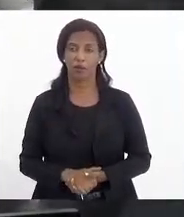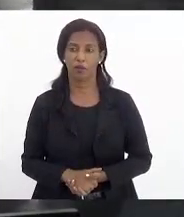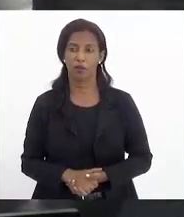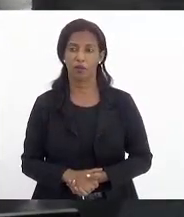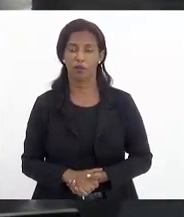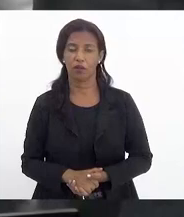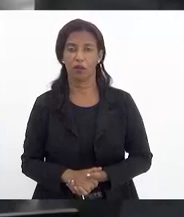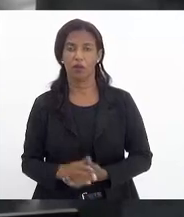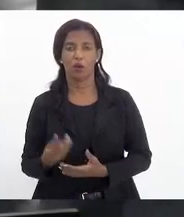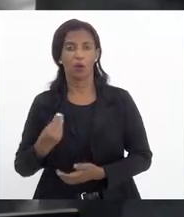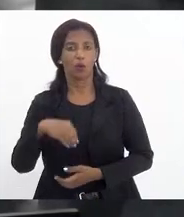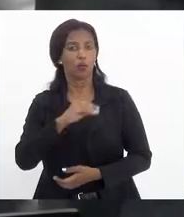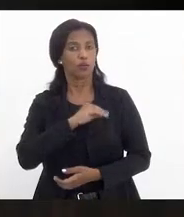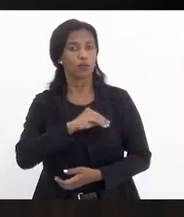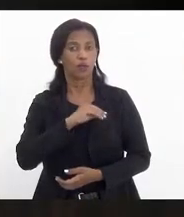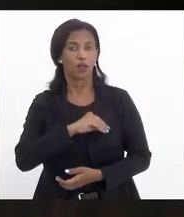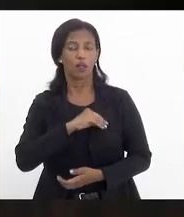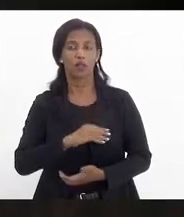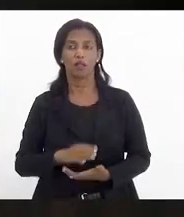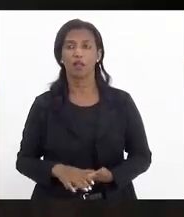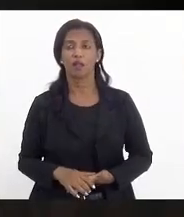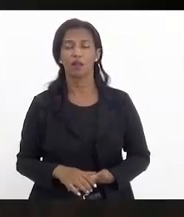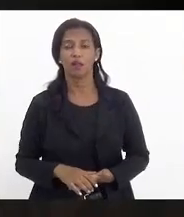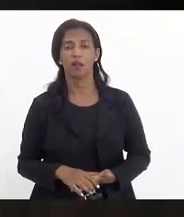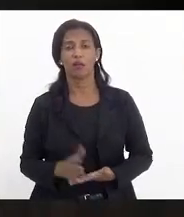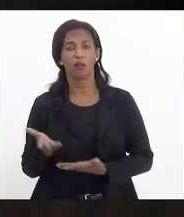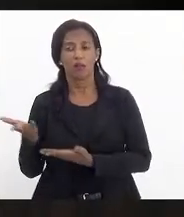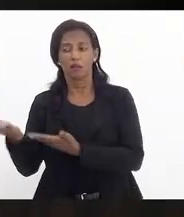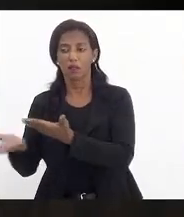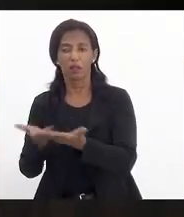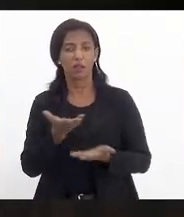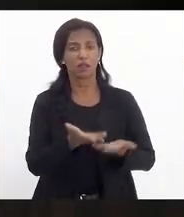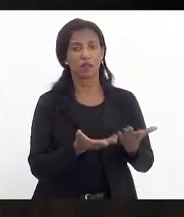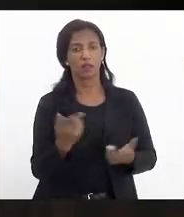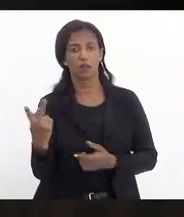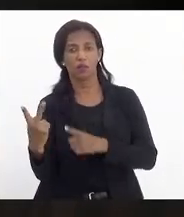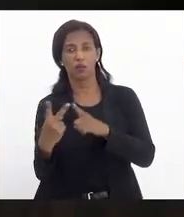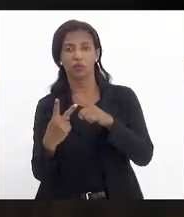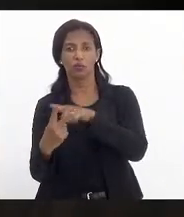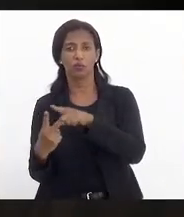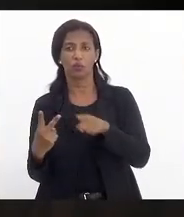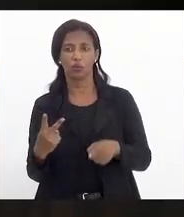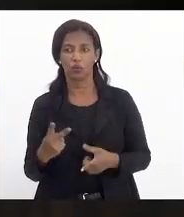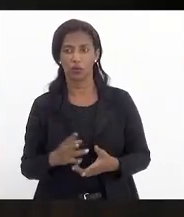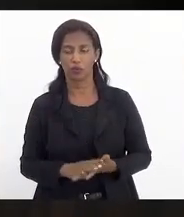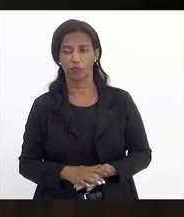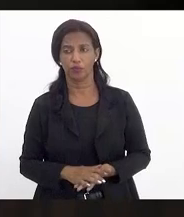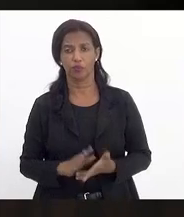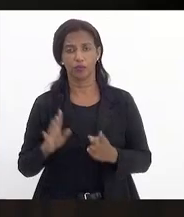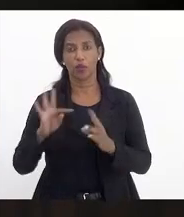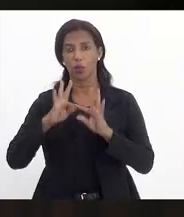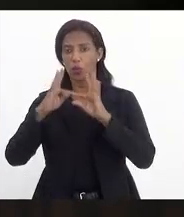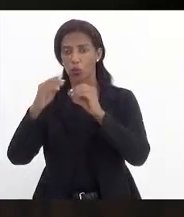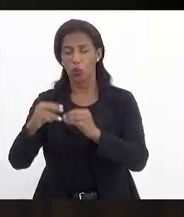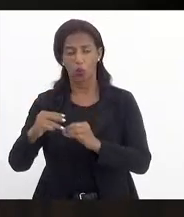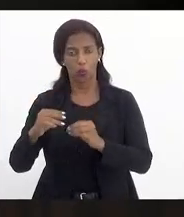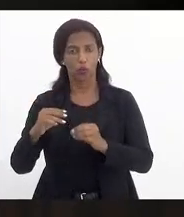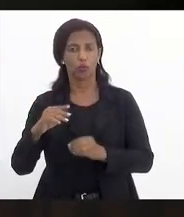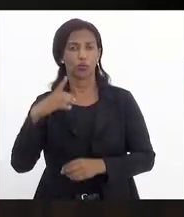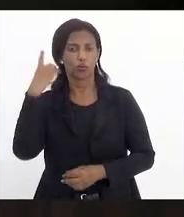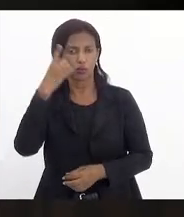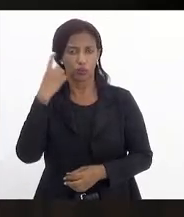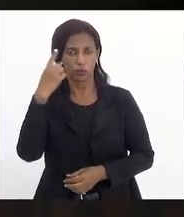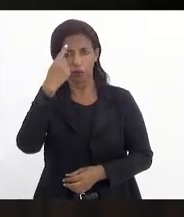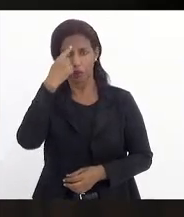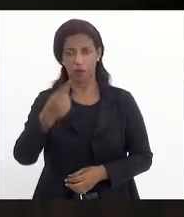o da reposição salarial. Não, mas não estamos tratando da reposição. Todo mundo aqui, de novo, recebeu, todos os parlamentares receberam na